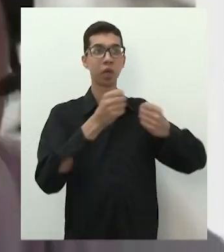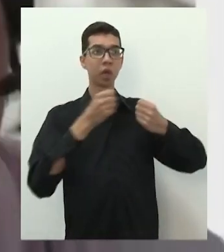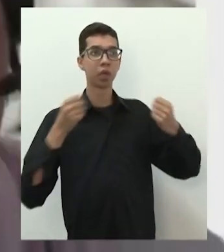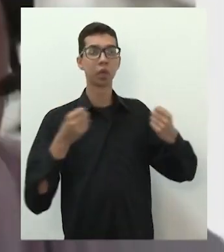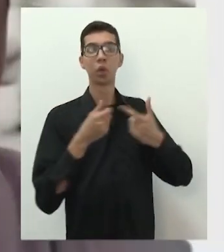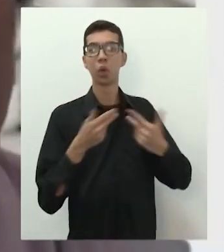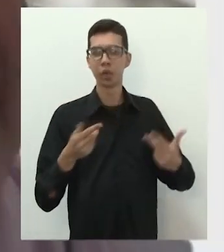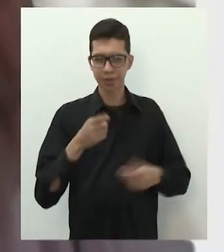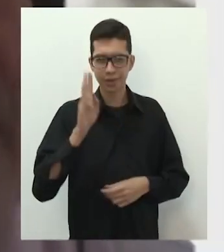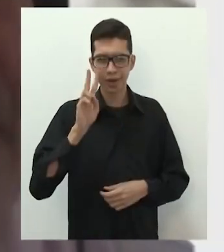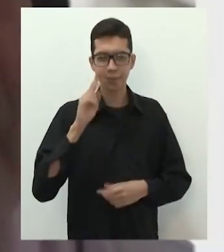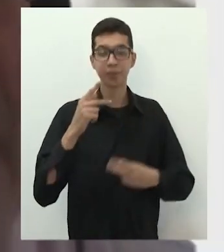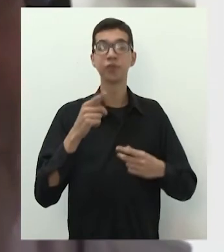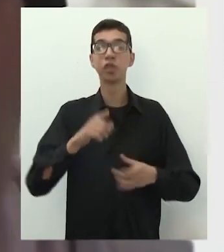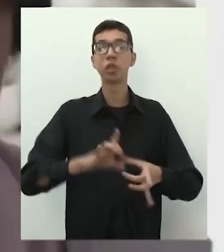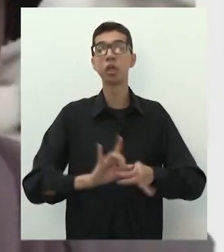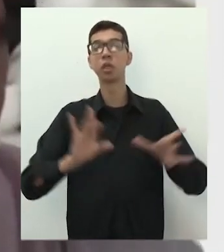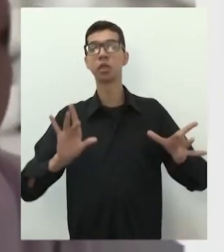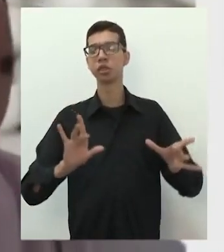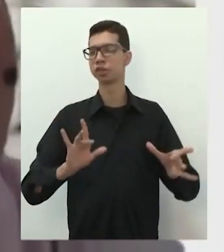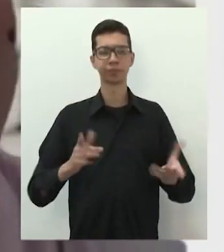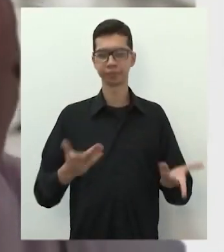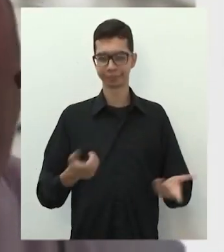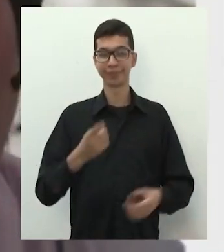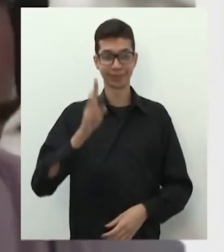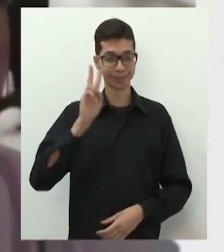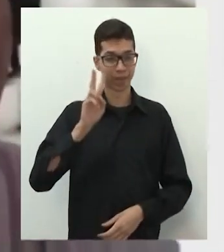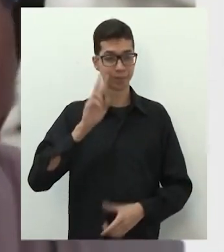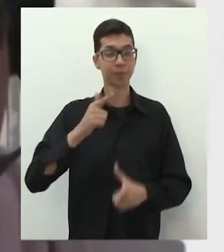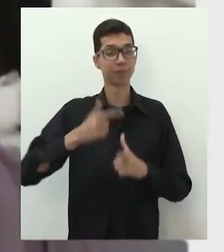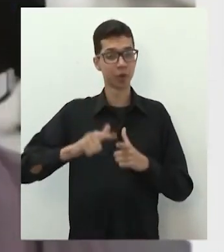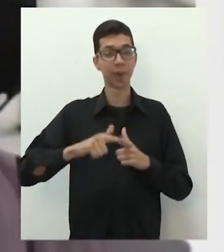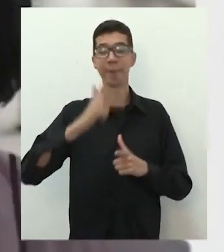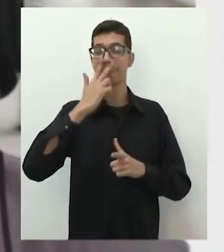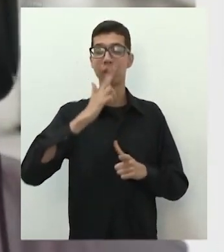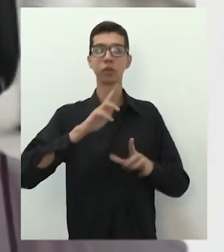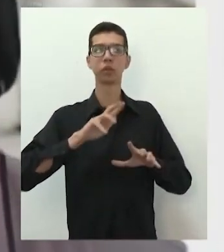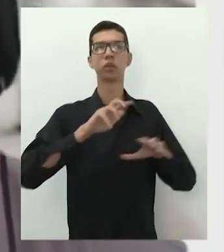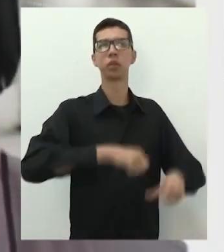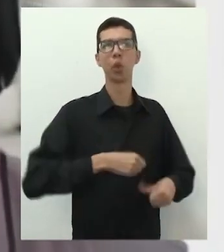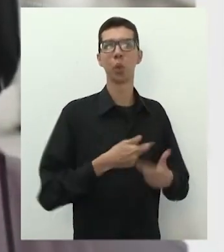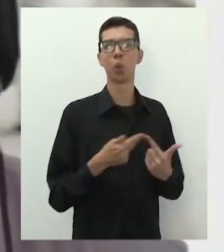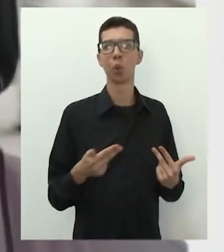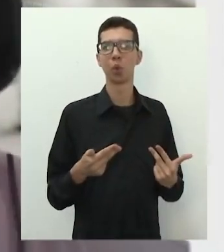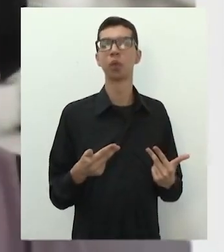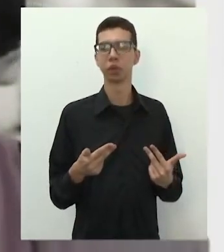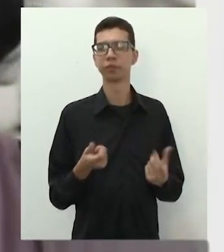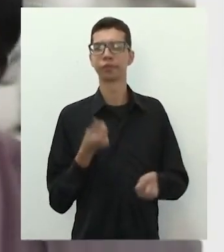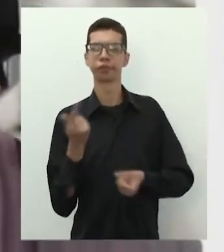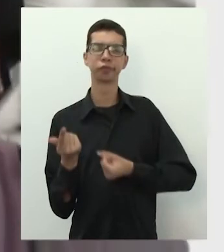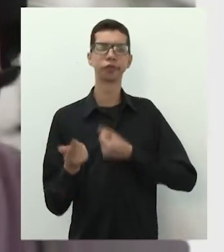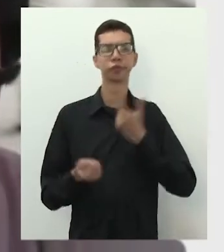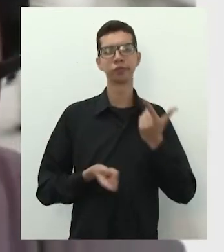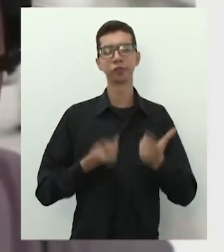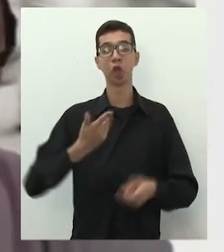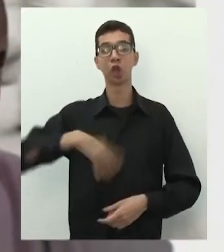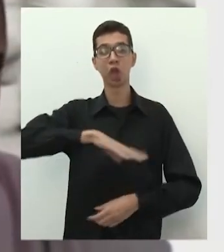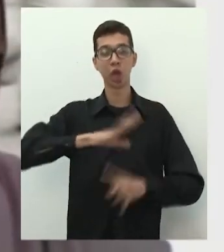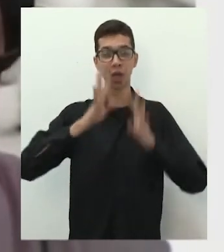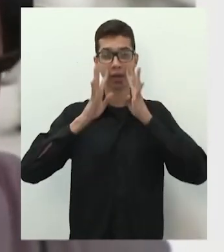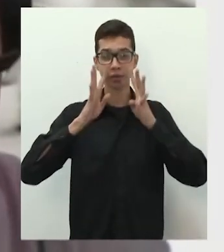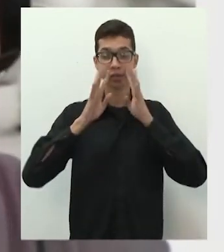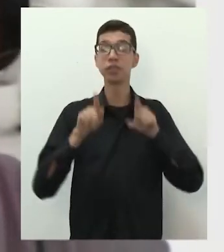adolescência embaçada. O moleque olha para cá, estão invadindo. Olha para cá, estão invadindo também. Você sabe que a regra número 1, acho que todo mundo aqui